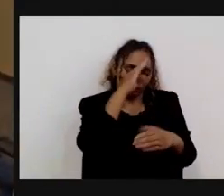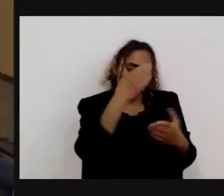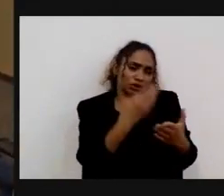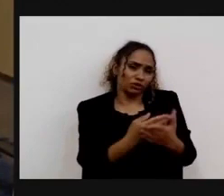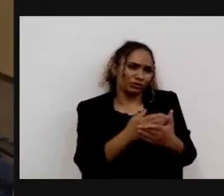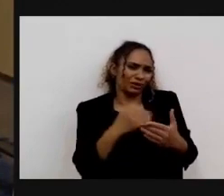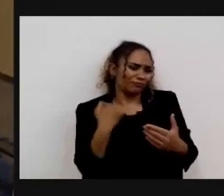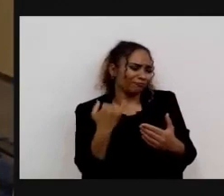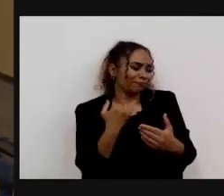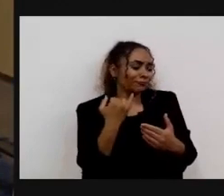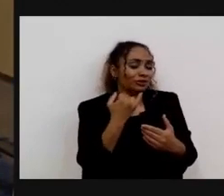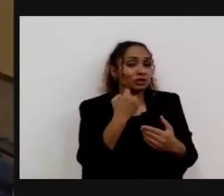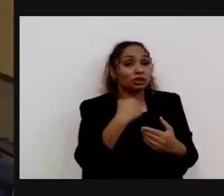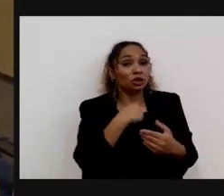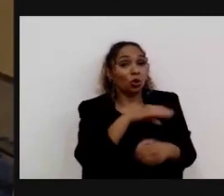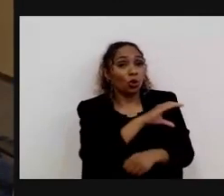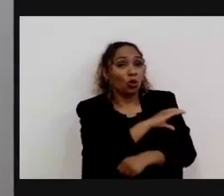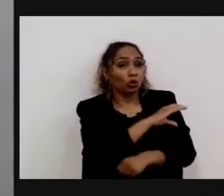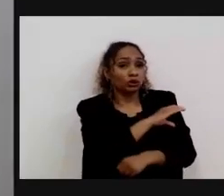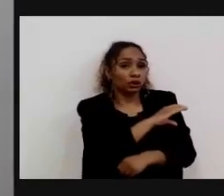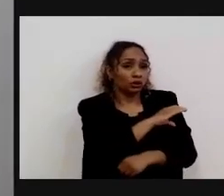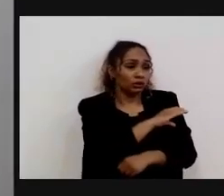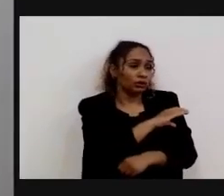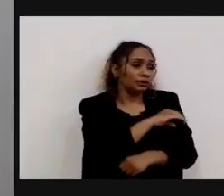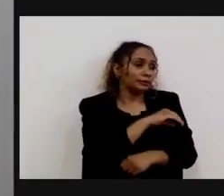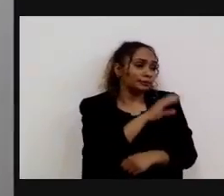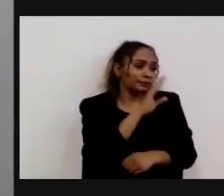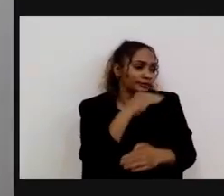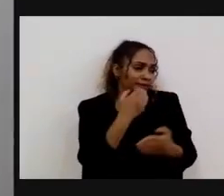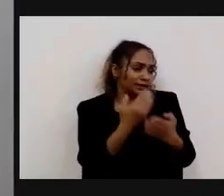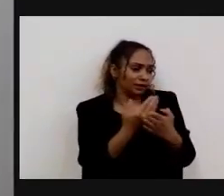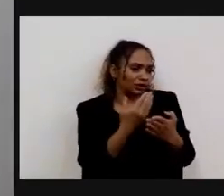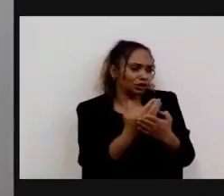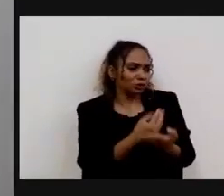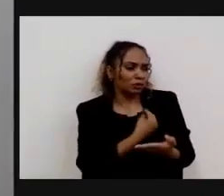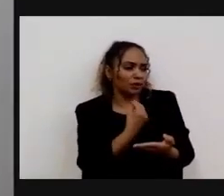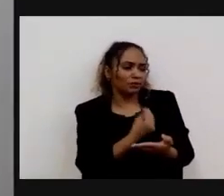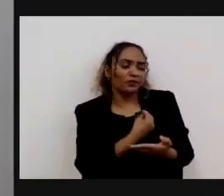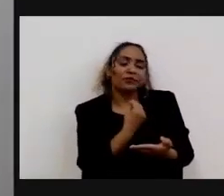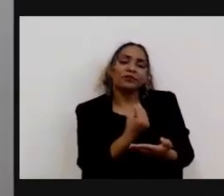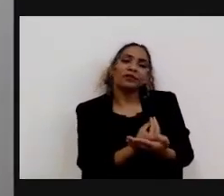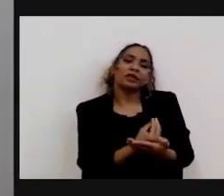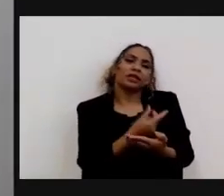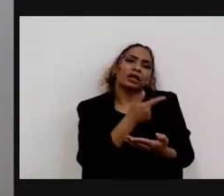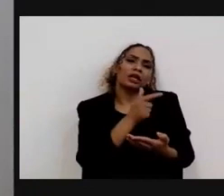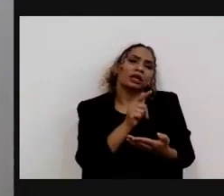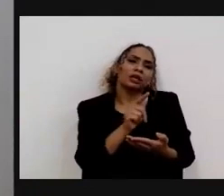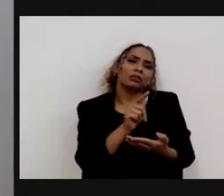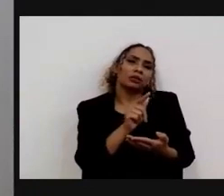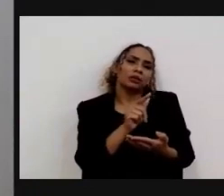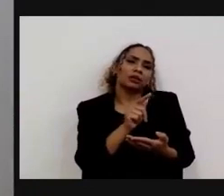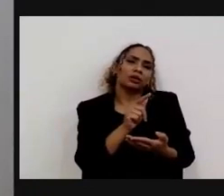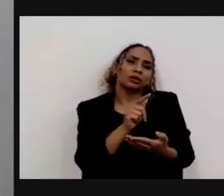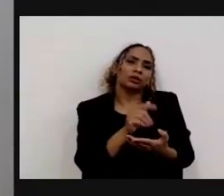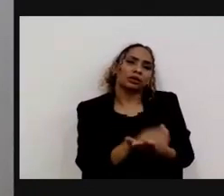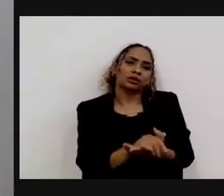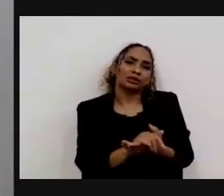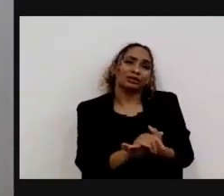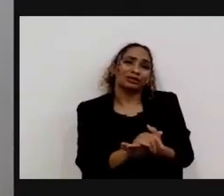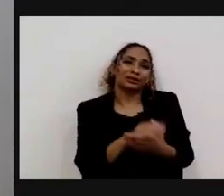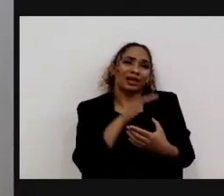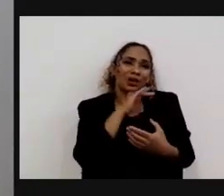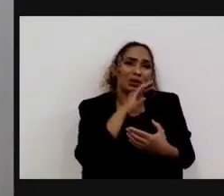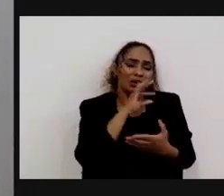como coordenadora eu acho que a minha vida depois que eu